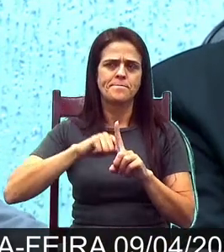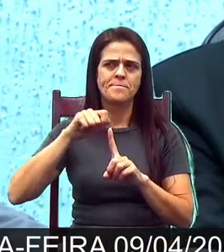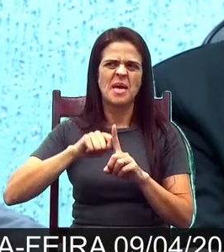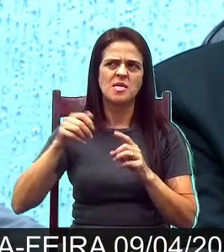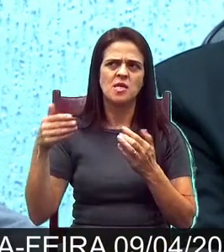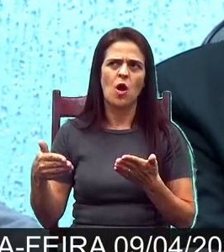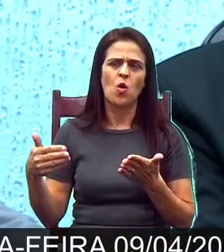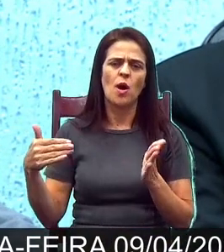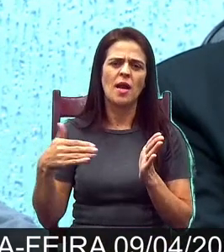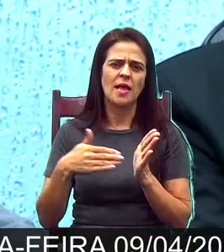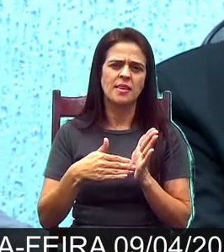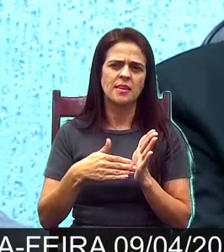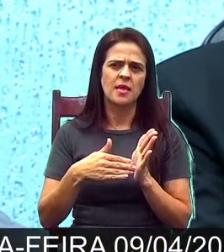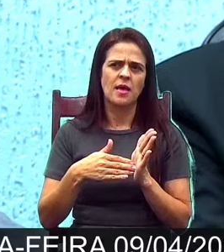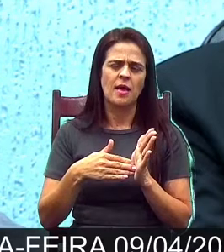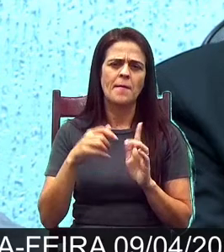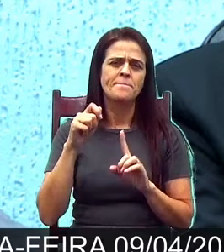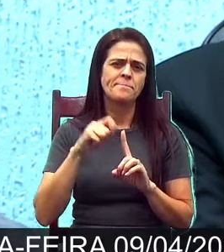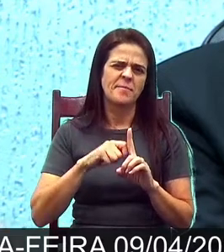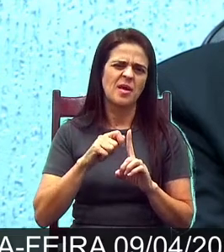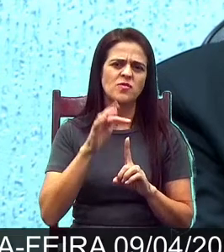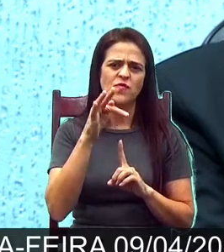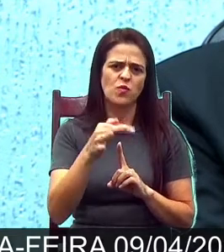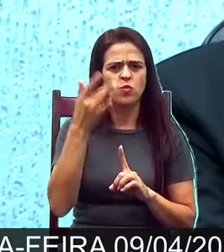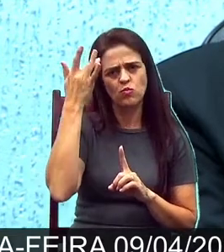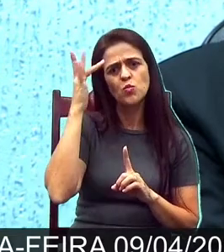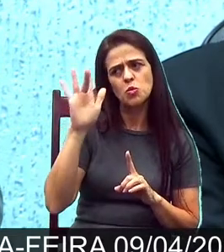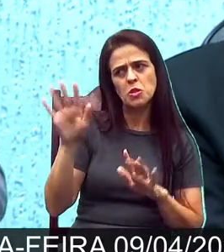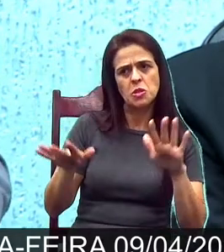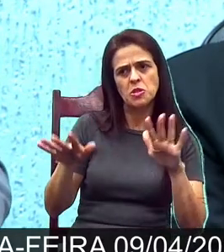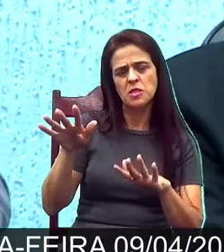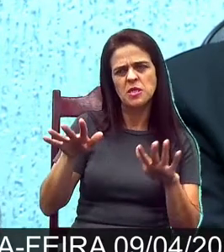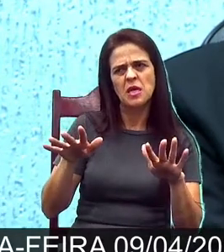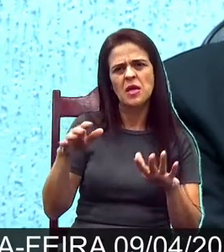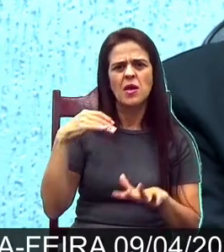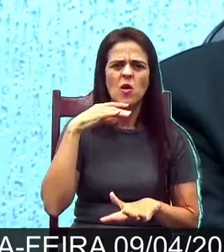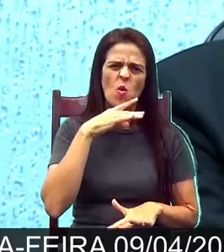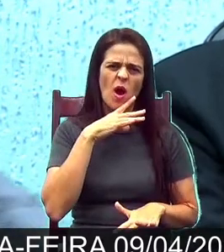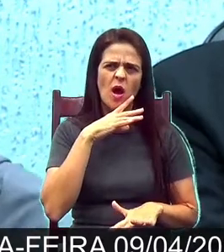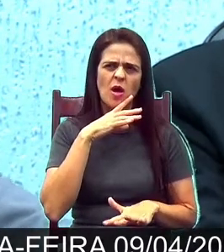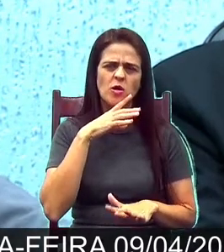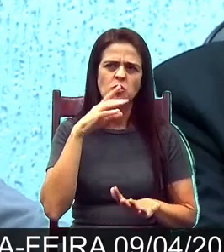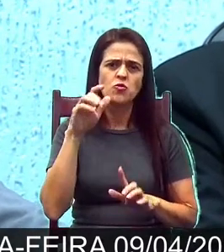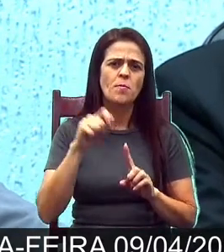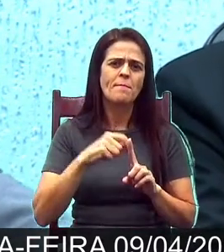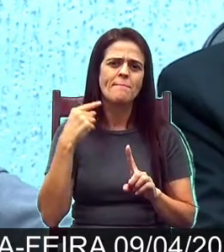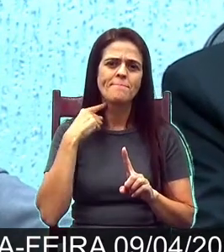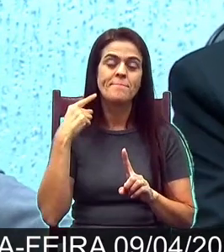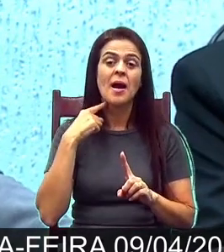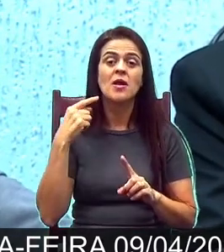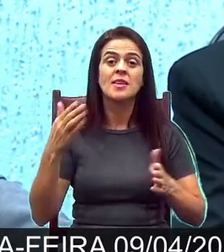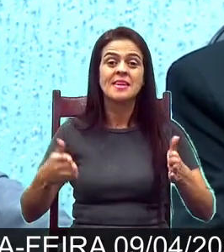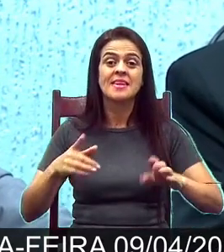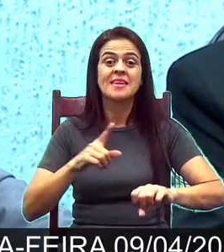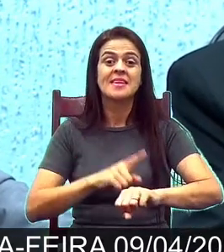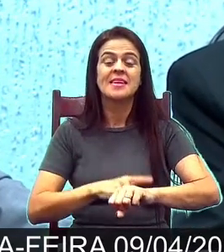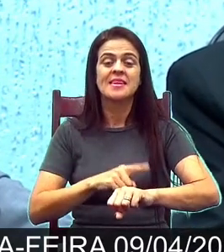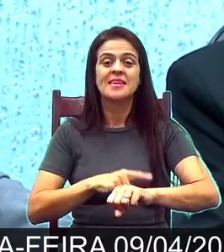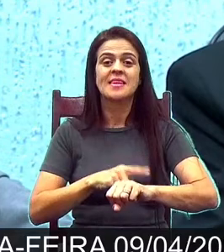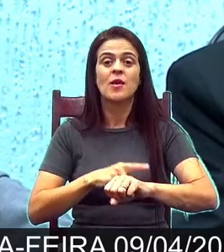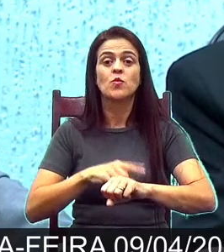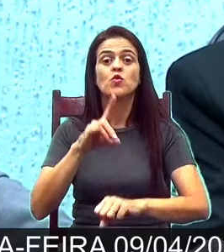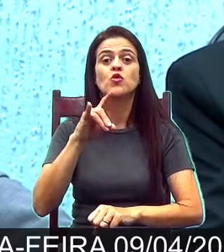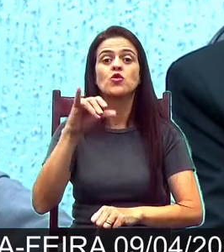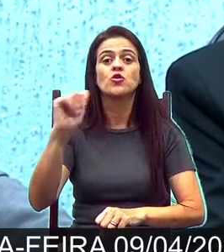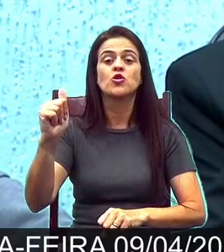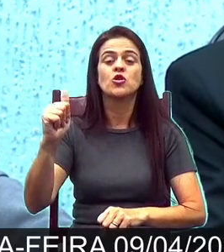tardar, nós esperamos que seja esse mês, vereador Sargento Anísio. Se não for, será no início de maio. Nós temos uma programação para fazer um dia de